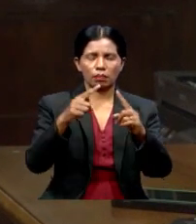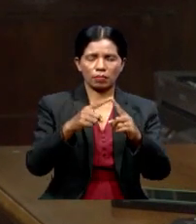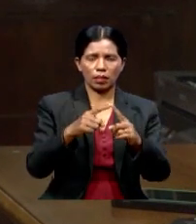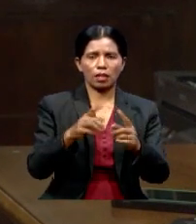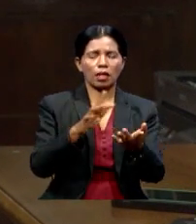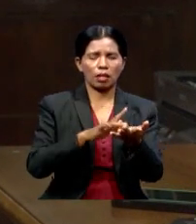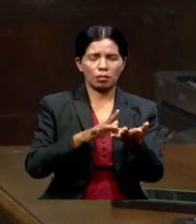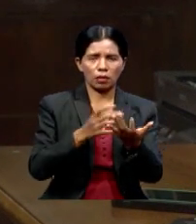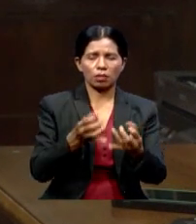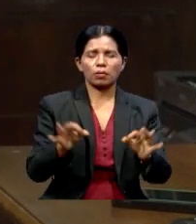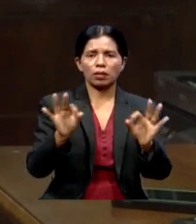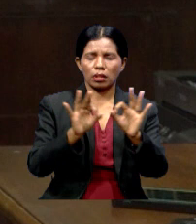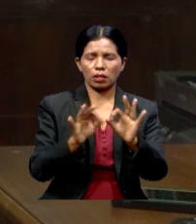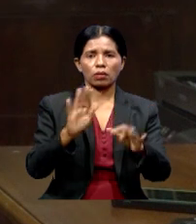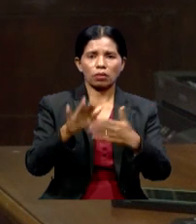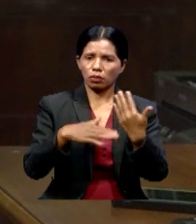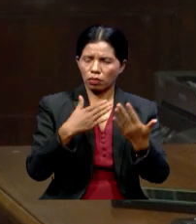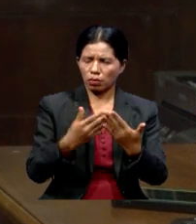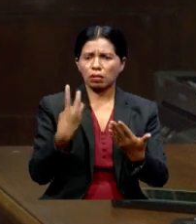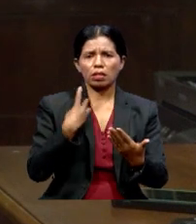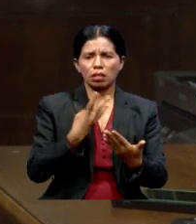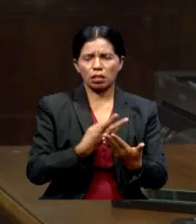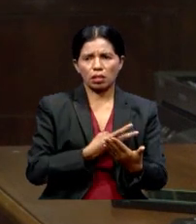será? Né quase que tinha